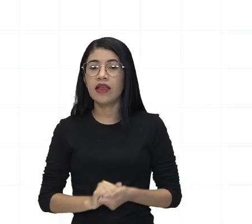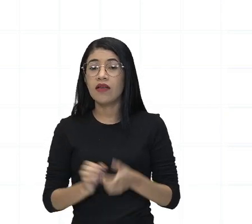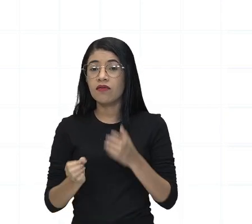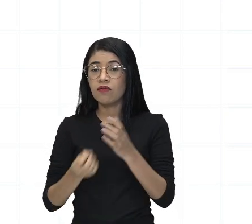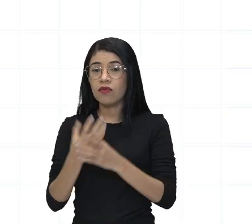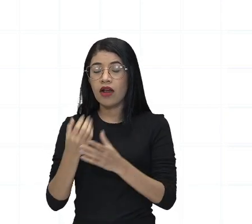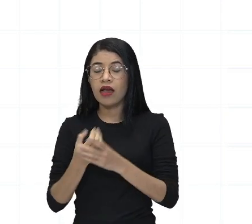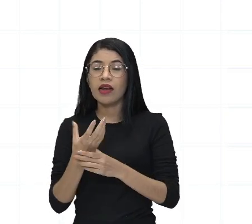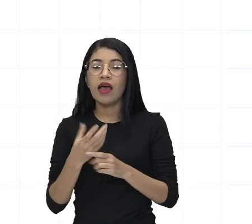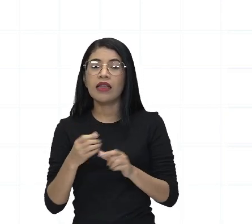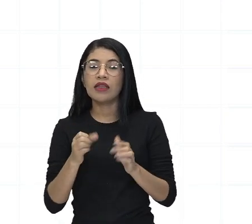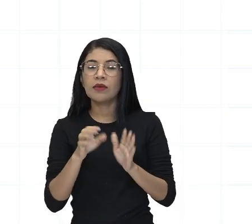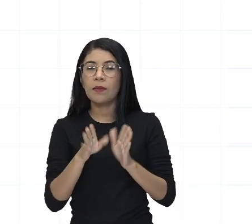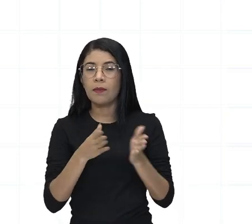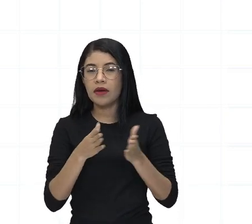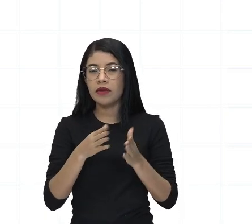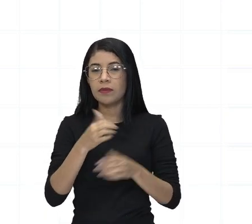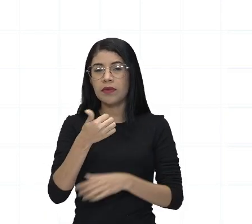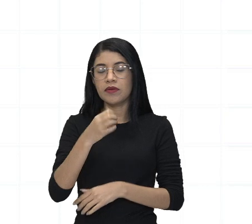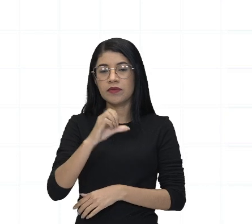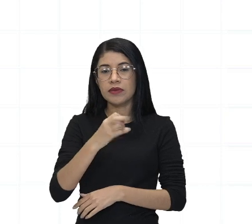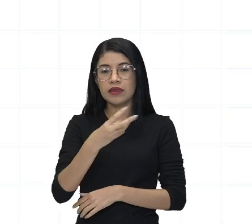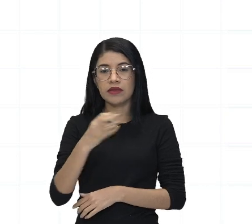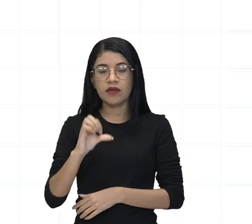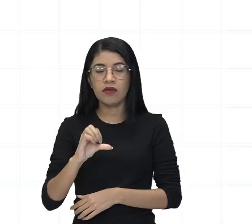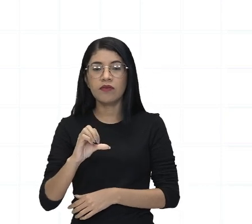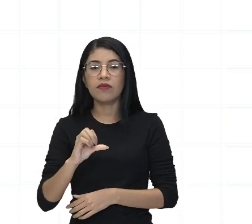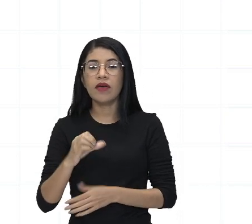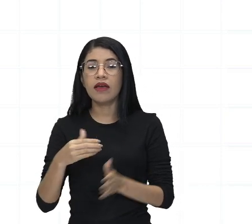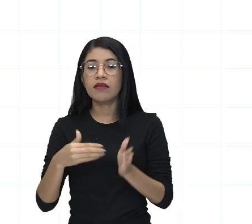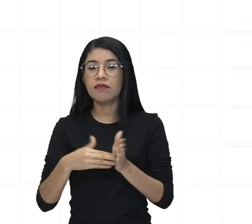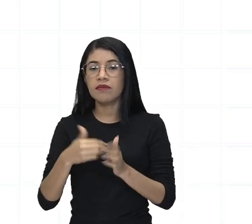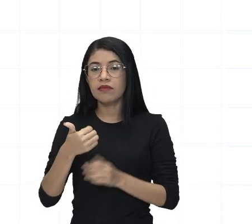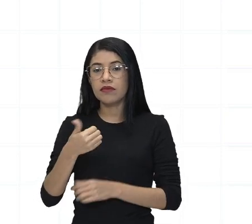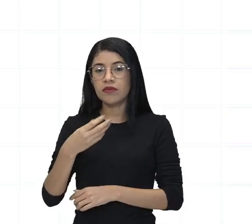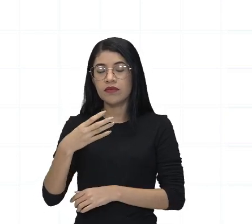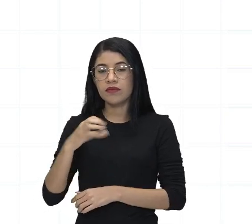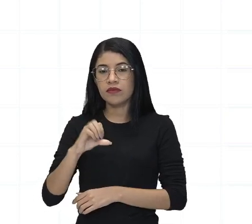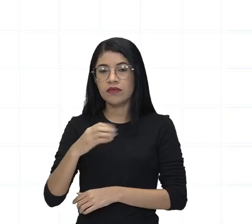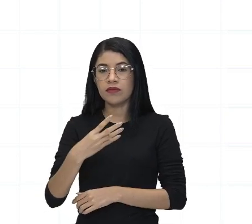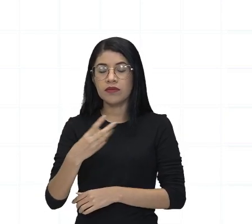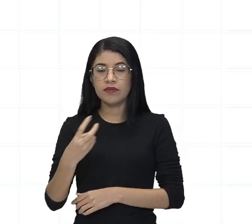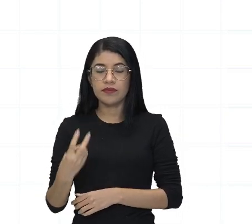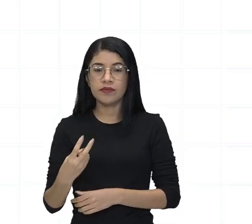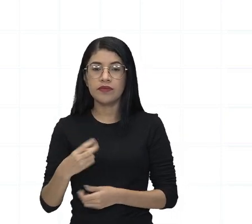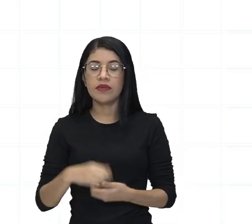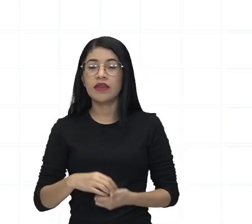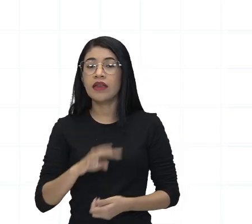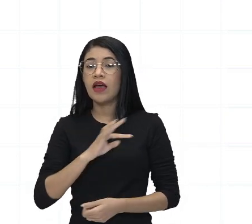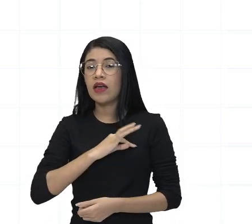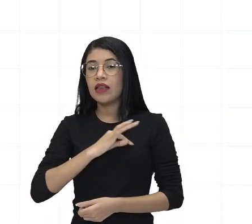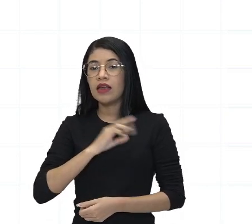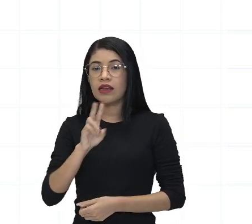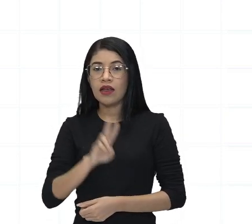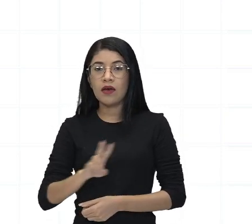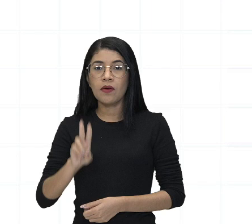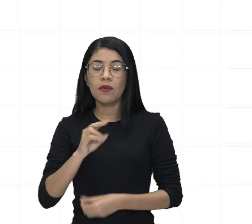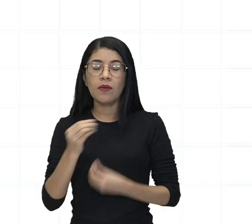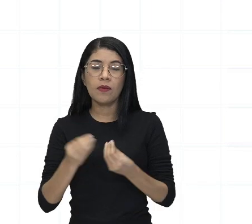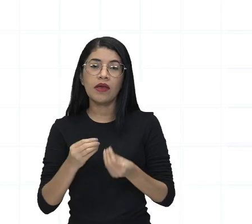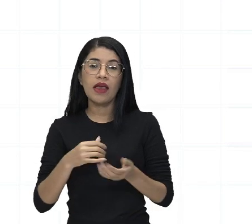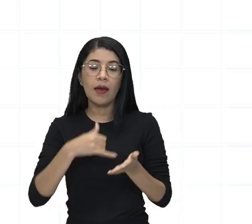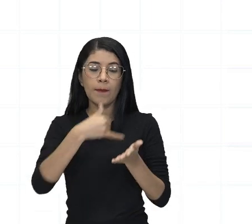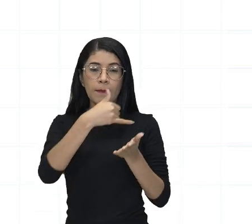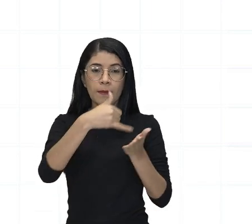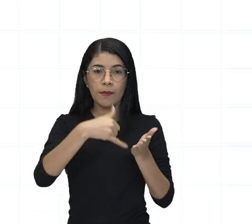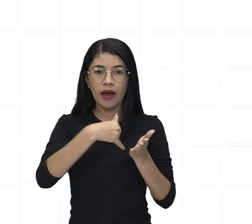entre 1939 e 1942. Então, a técnica que ele utilizou foi óleo